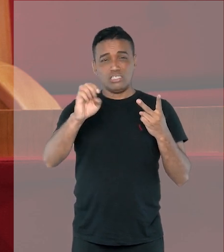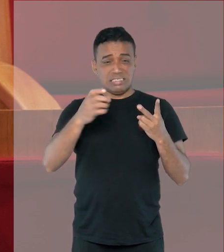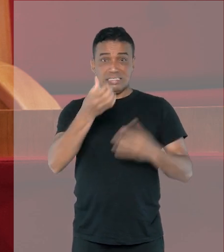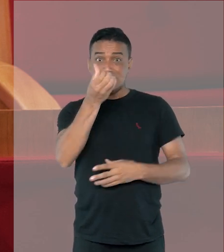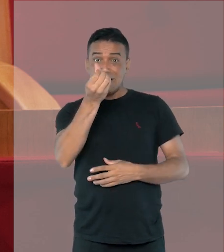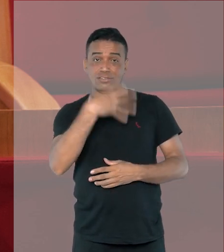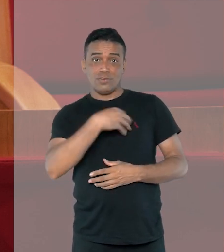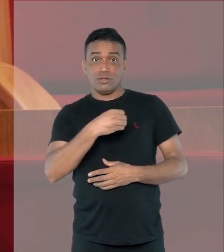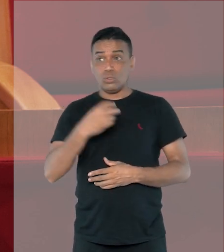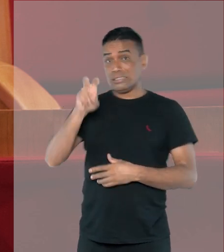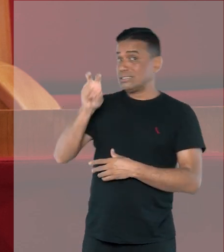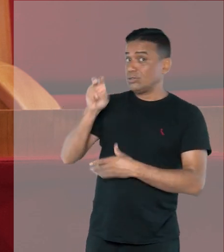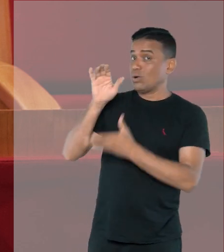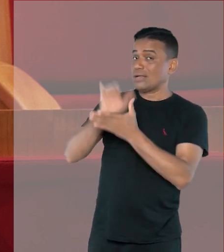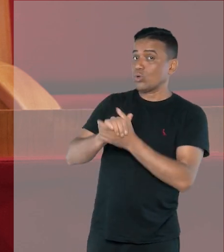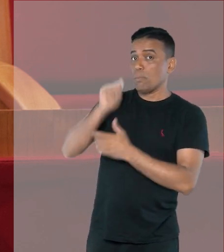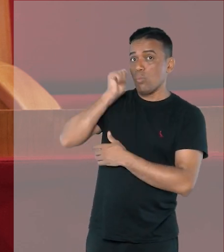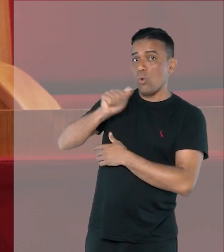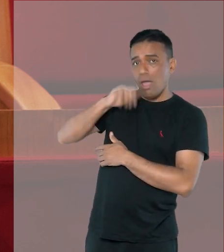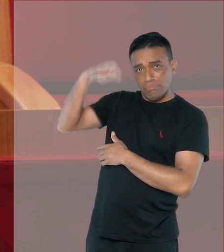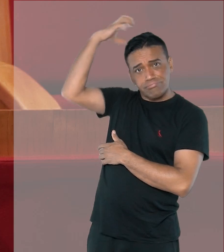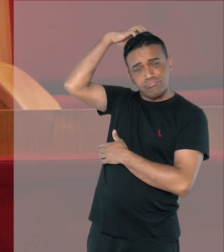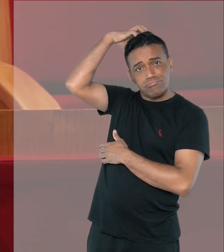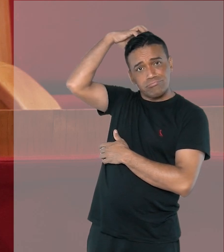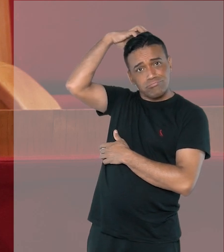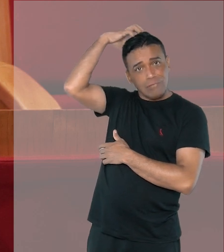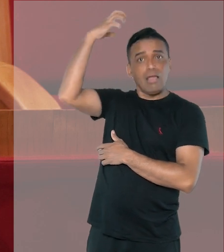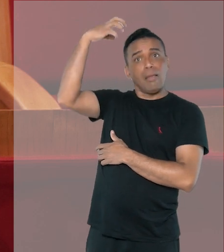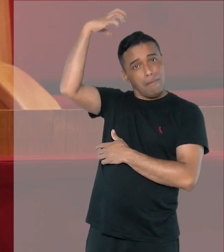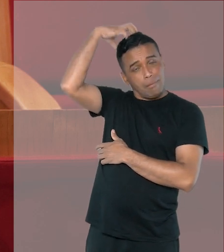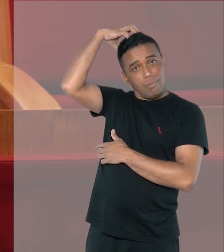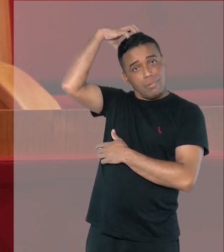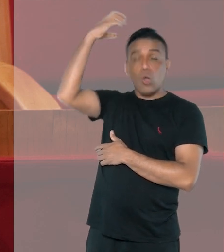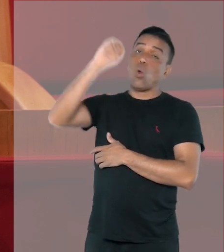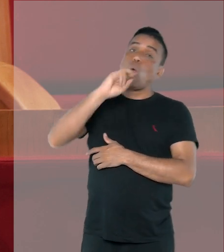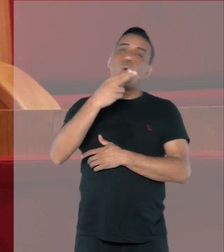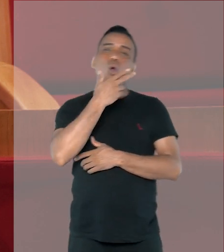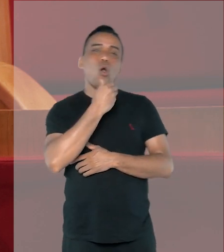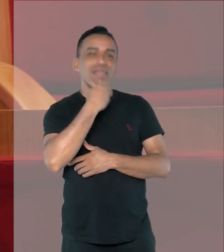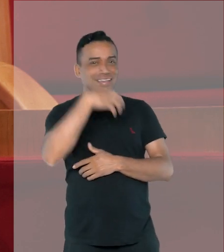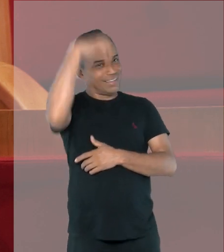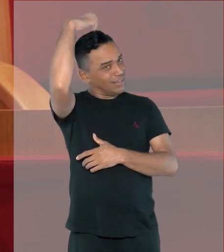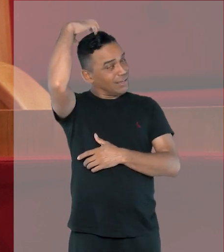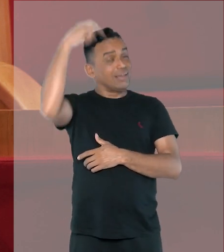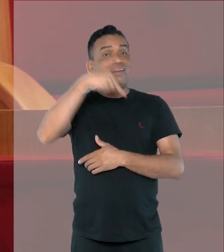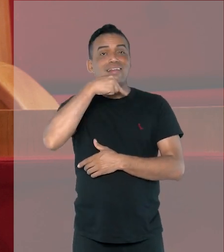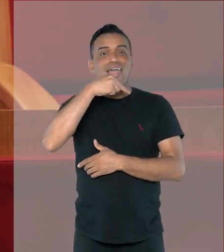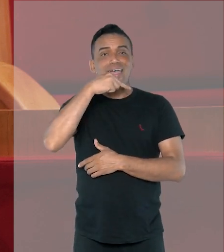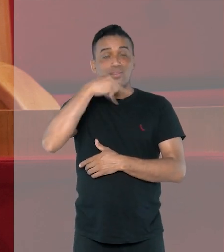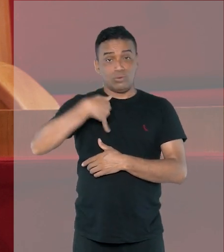com princesas. Quer dizer, ou princesa ou o príncipe. Né? Interessante. O neto mais velho da Isabel